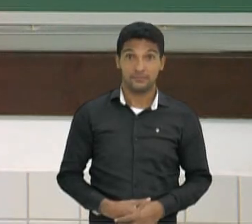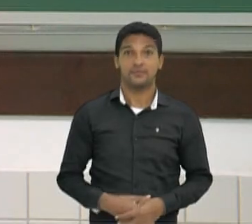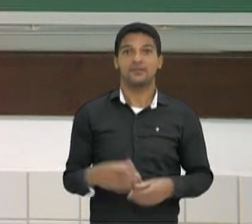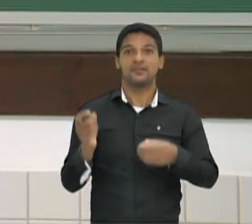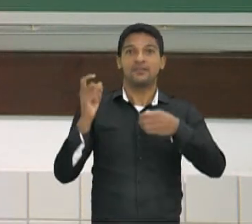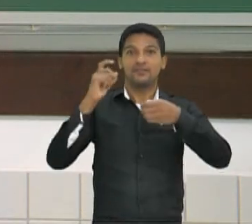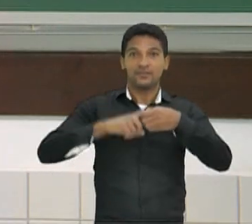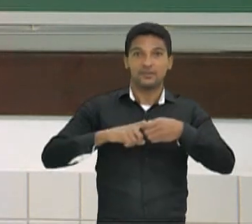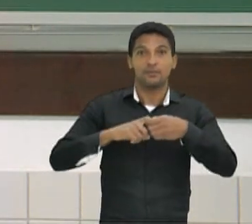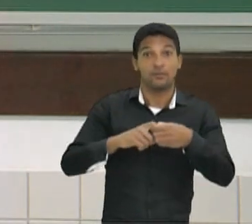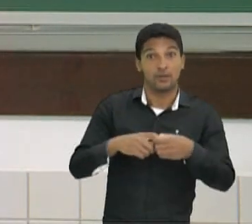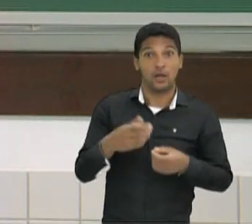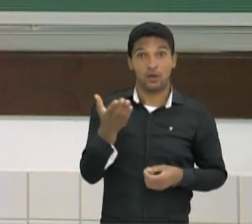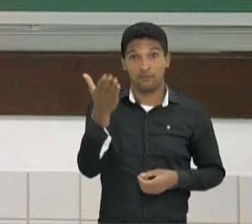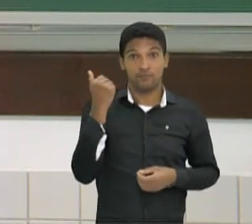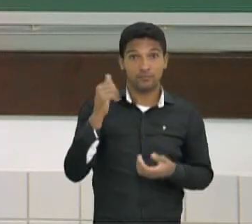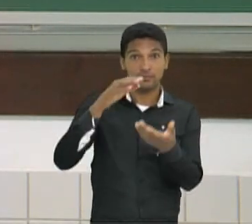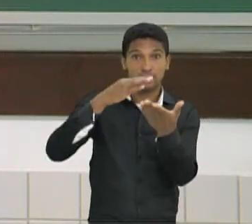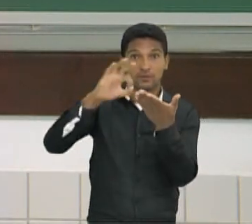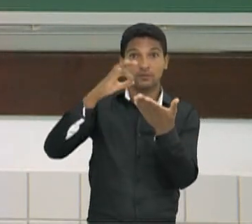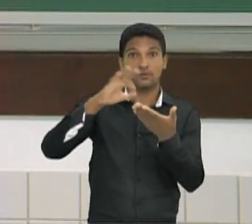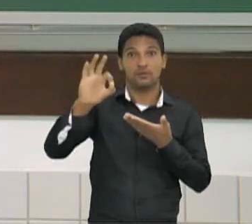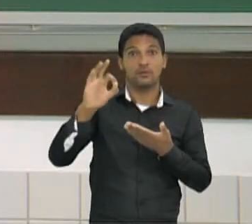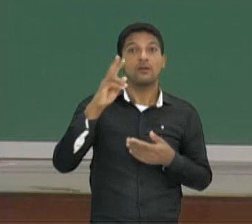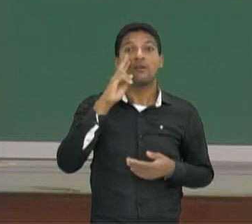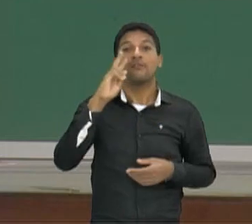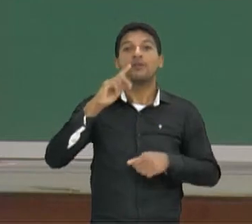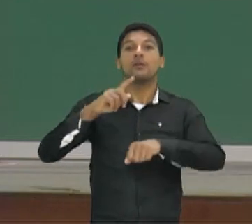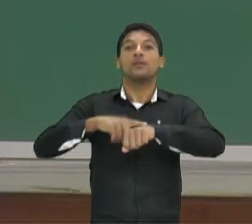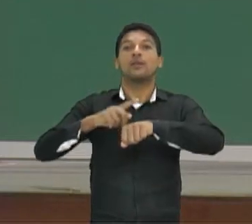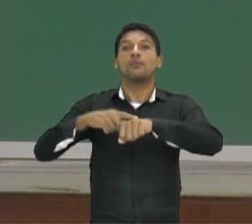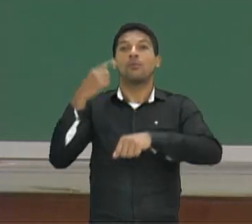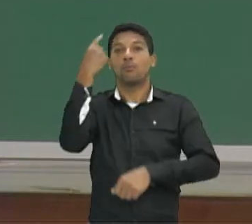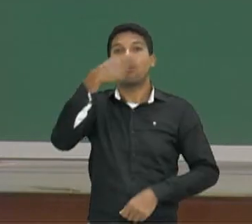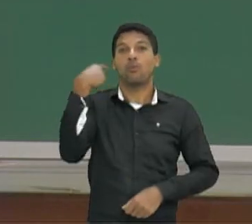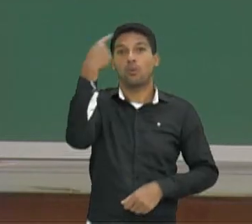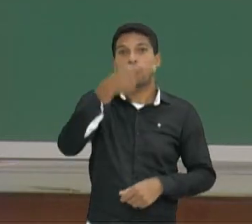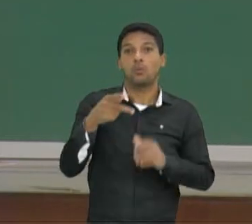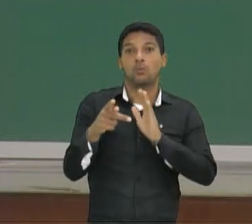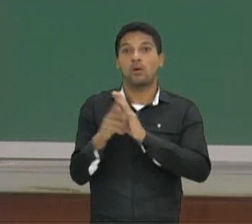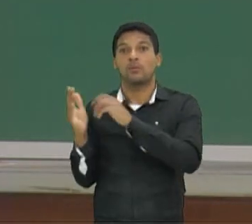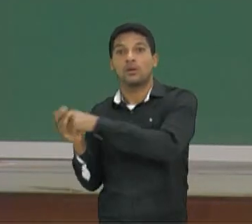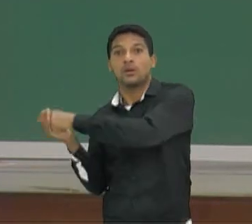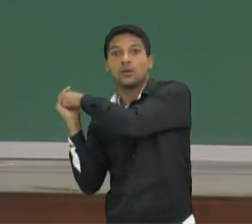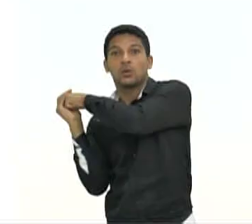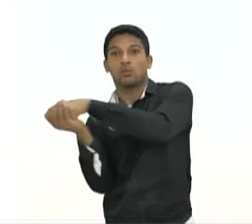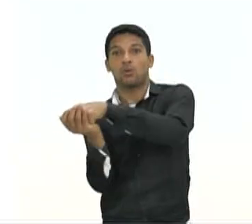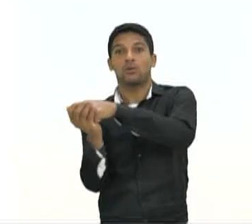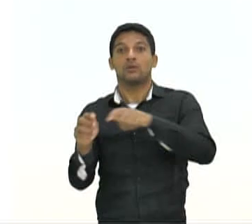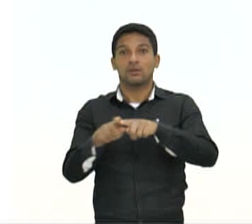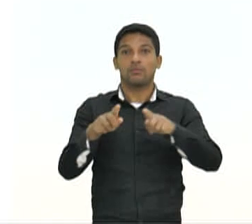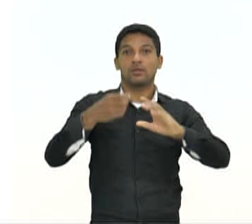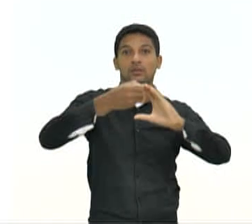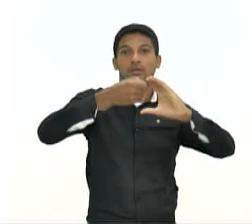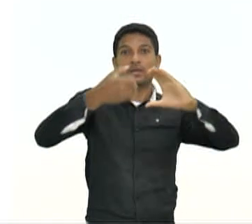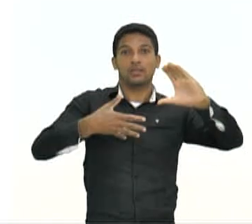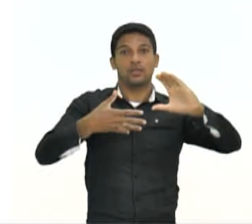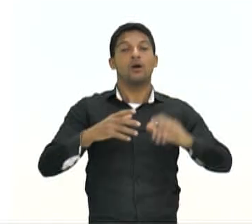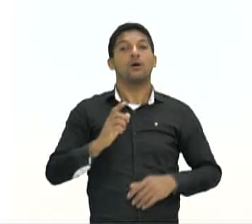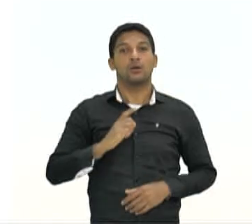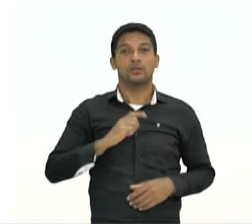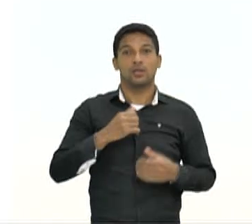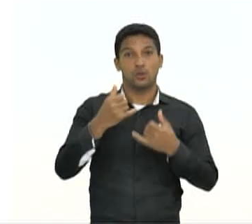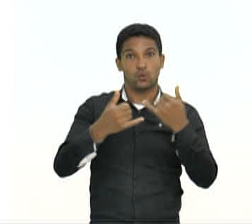E voltamos então, pessoal, com a correção. Então, a duração da partida de beisebol, como ela se caracteriza, né? Então, ela é o quê? O jogo é dividido em 9